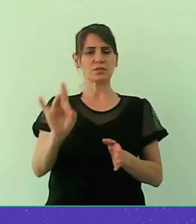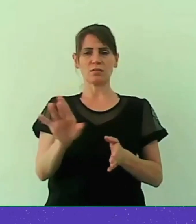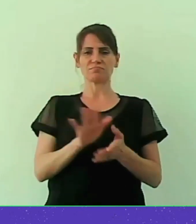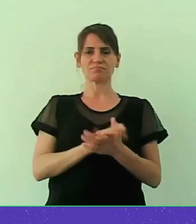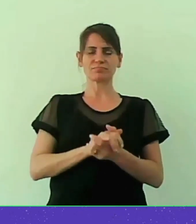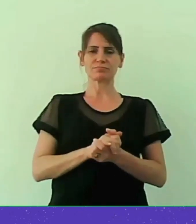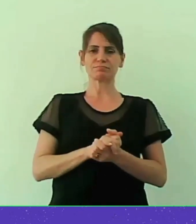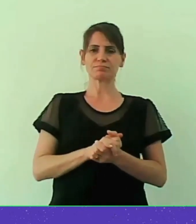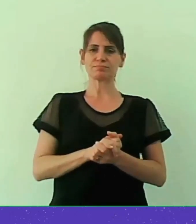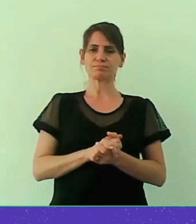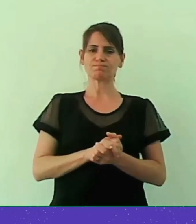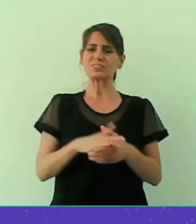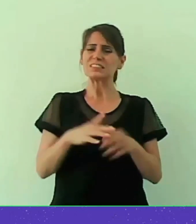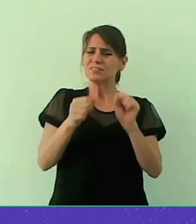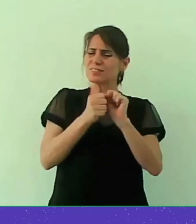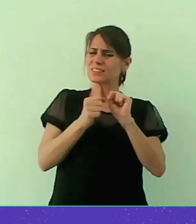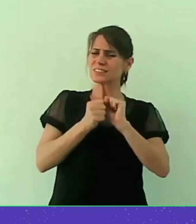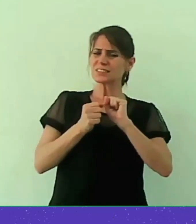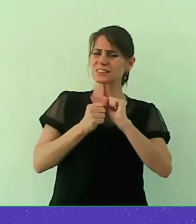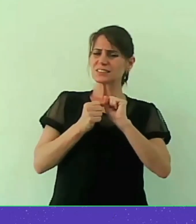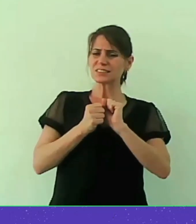E faz